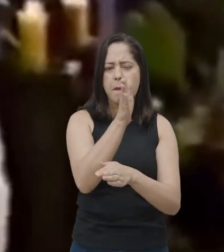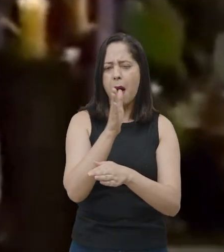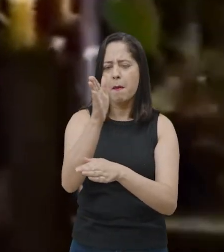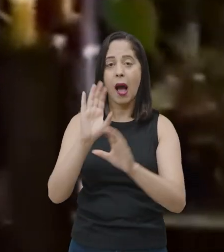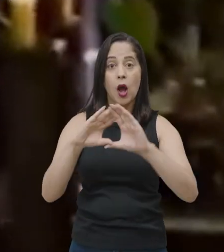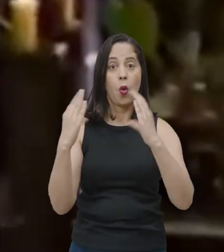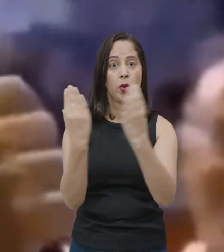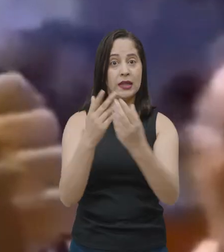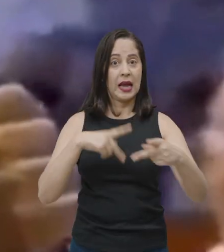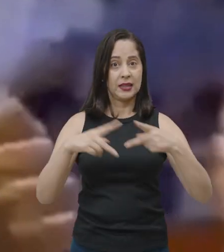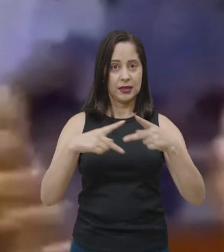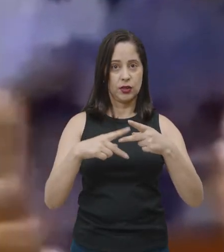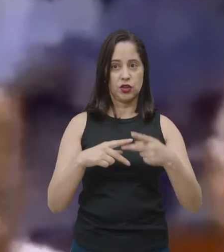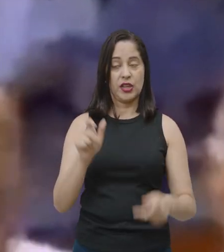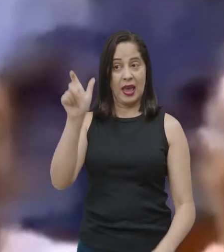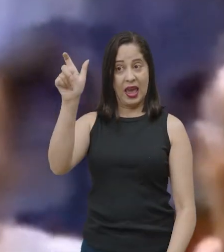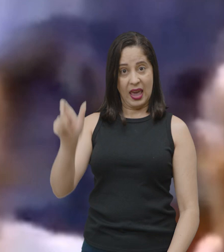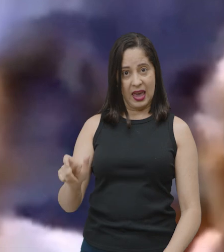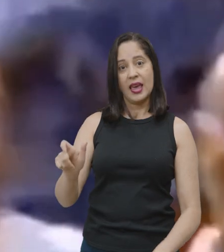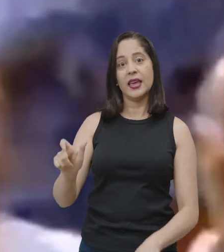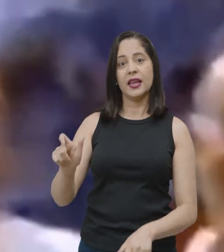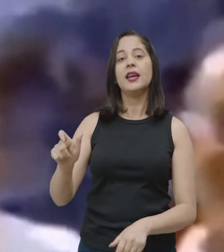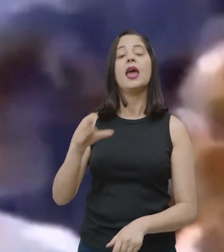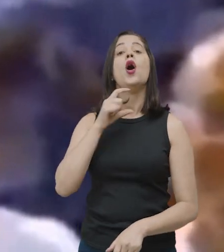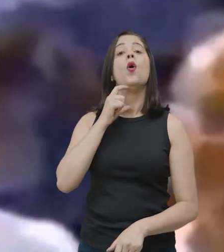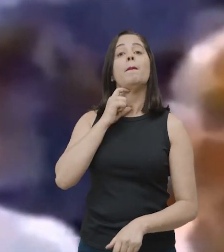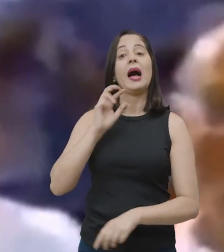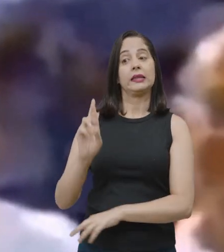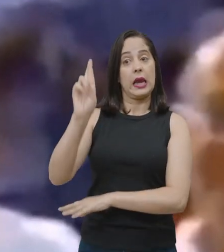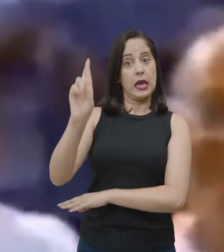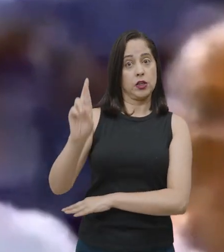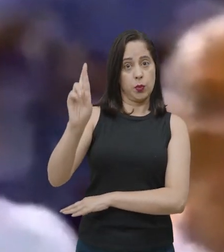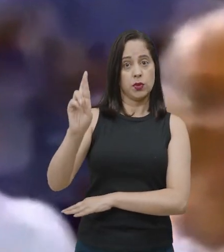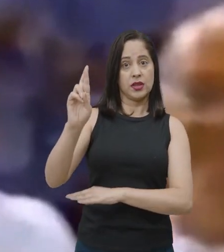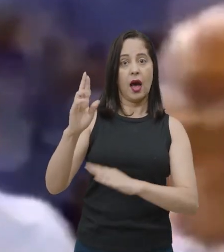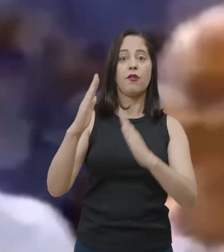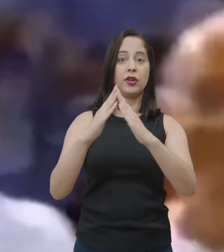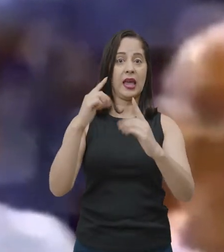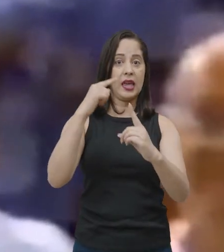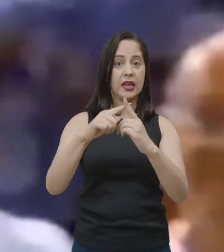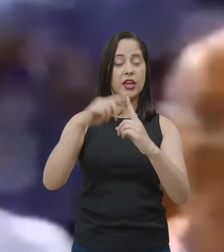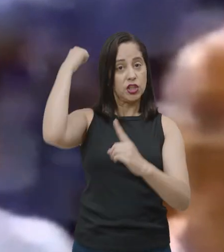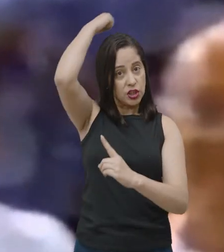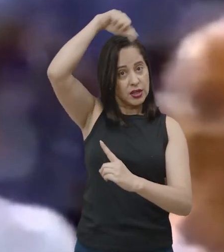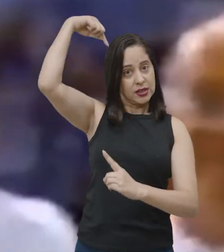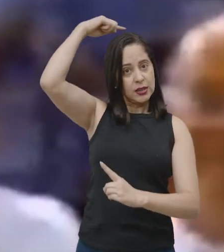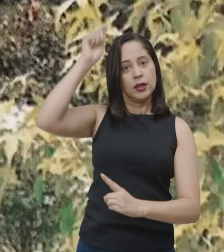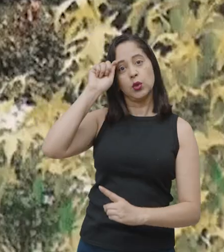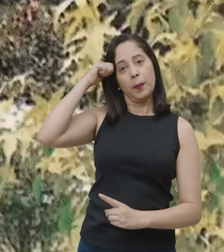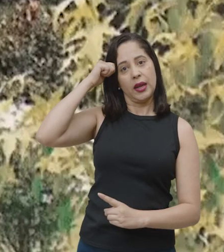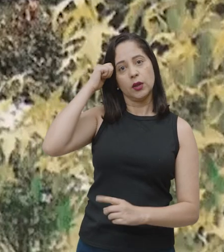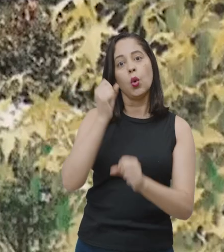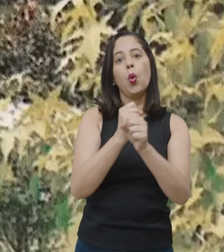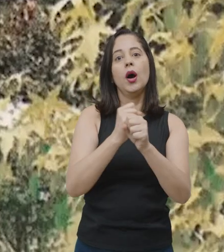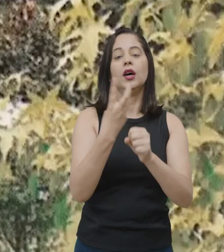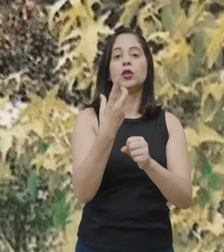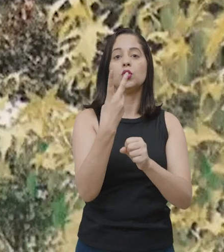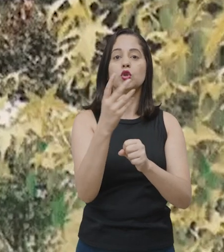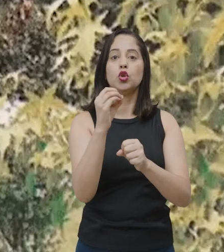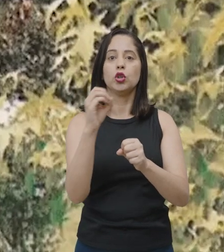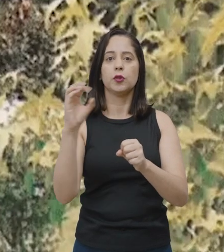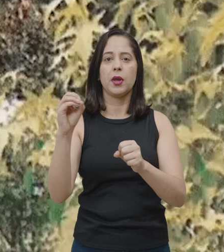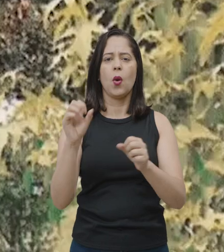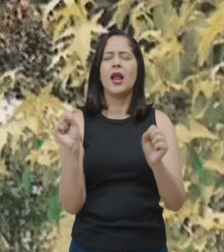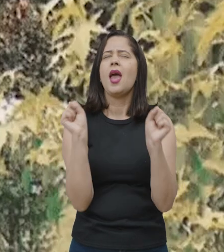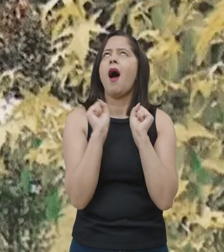de São José. Se tornou pároco na paróquia São Benedito, no bairro Alto da Ponte, em 2000. Torcedor do São